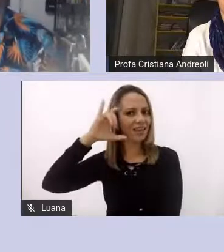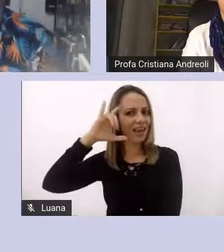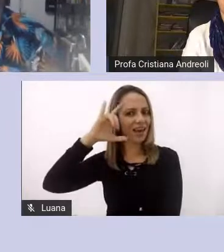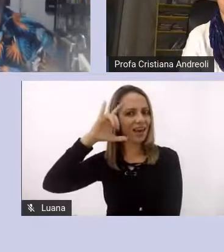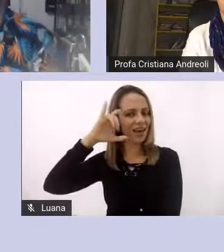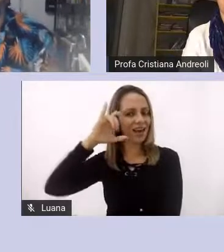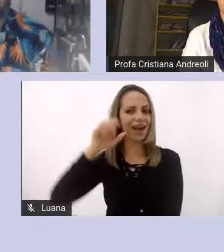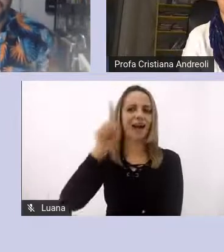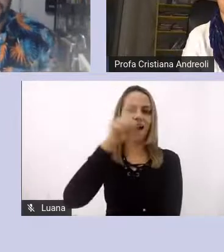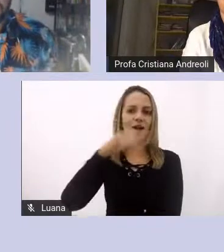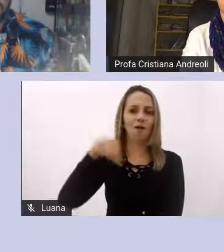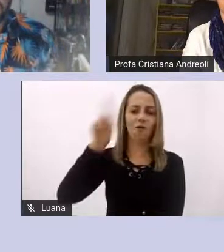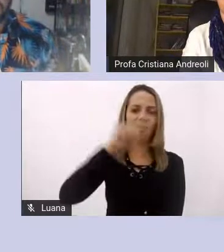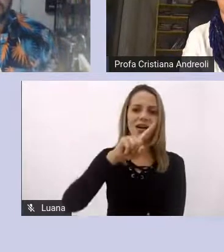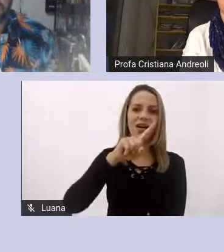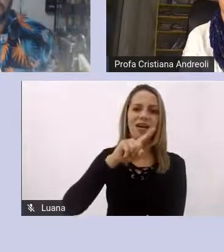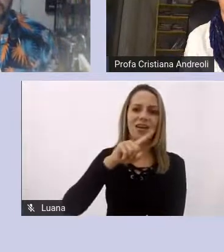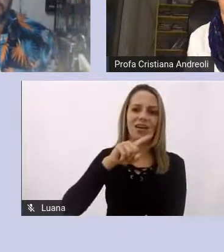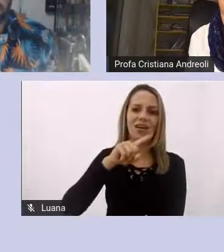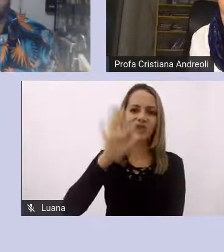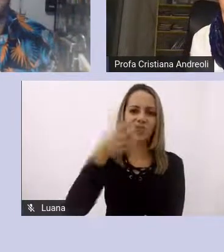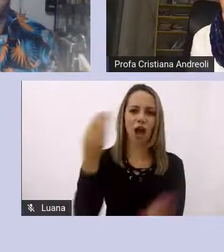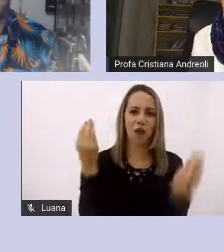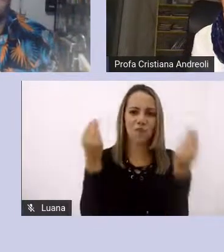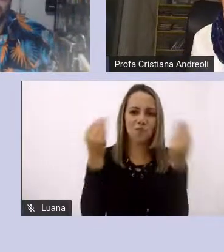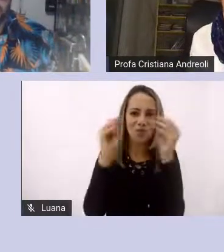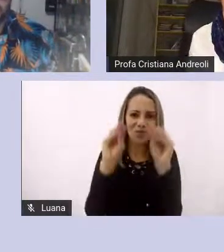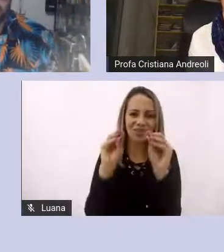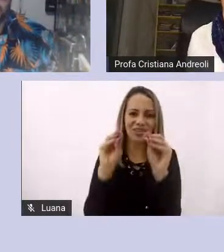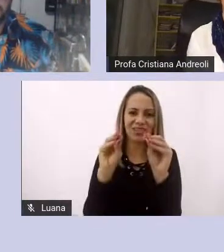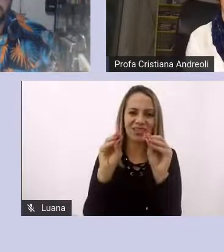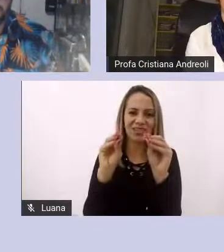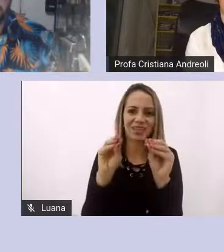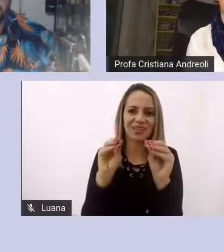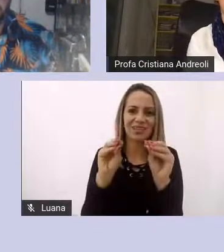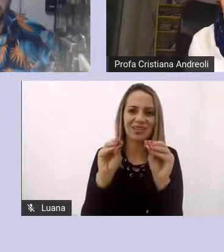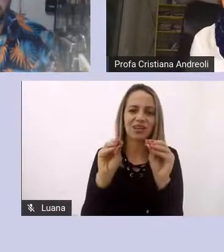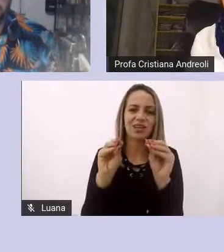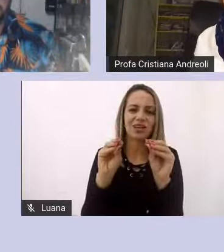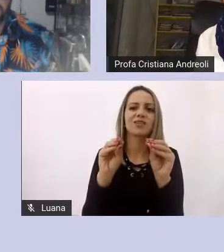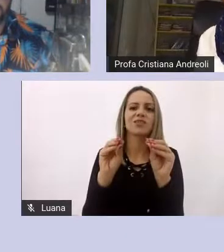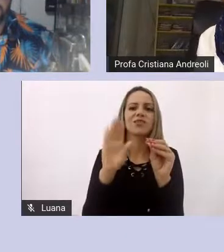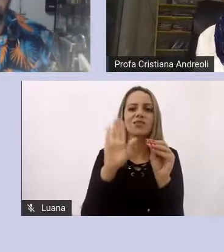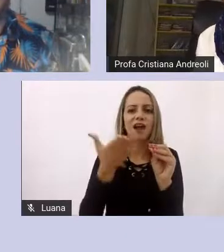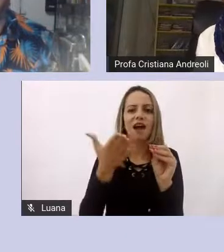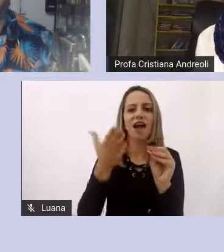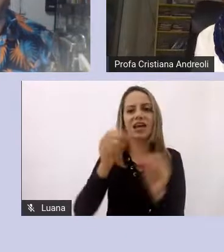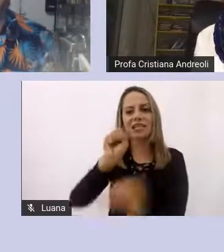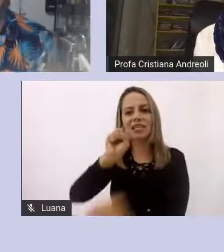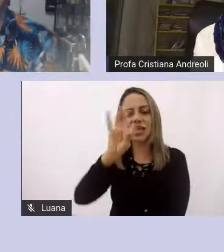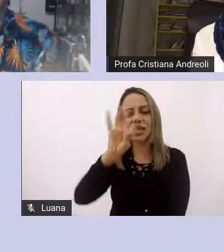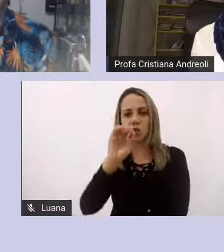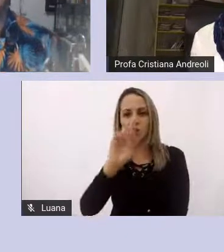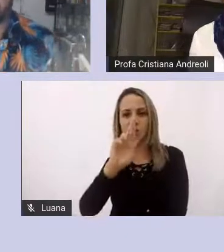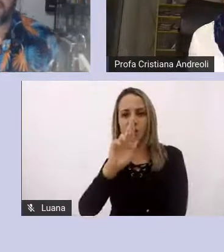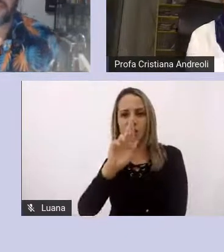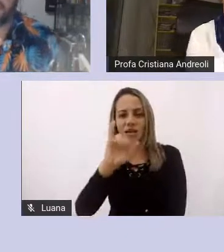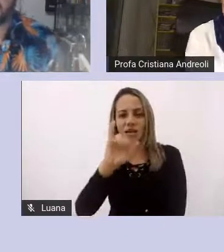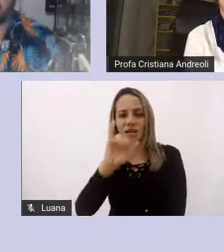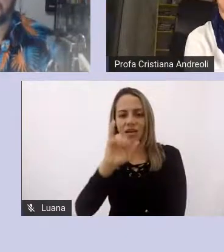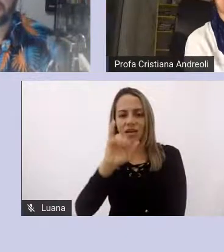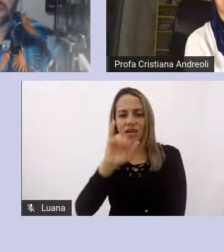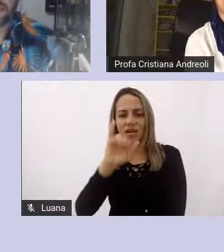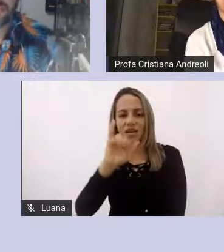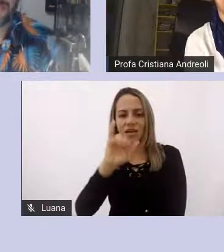um storyzinho, e aqui no YouTube eu tenho um canal também, tá? Chama Iesval, é o canal, e qualquer coisa me manda e-mail pelo Gmail,